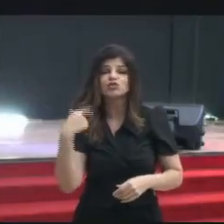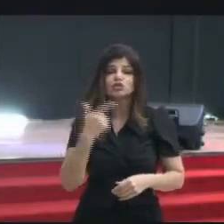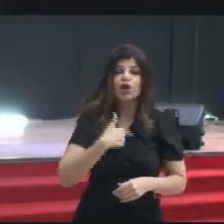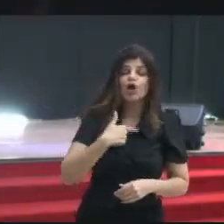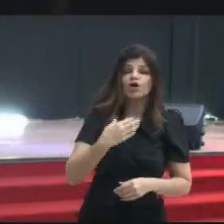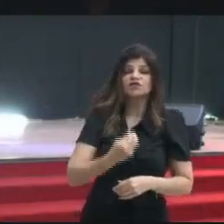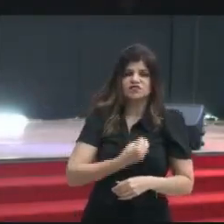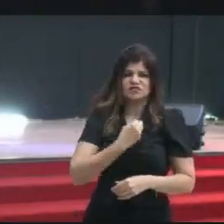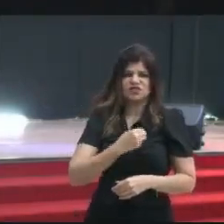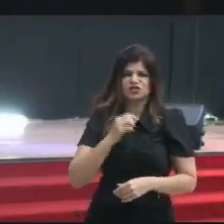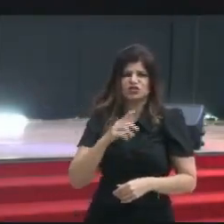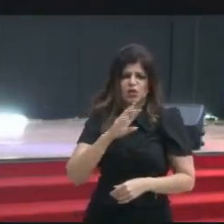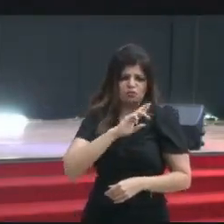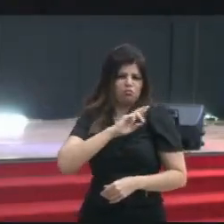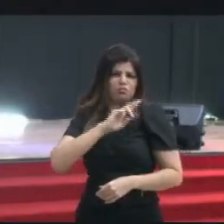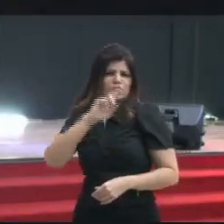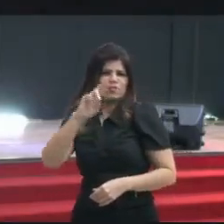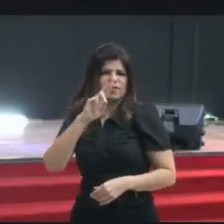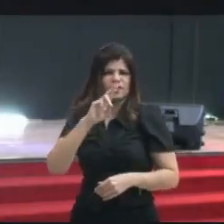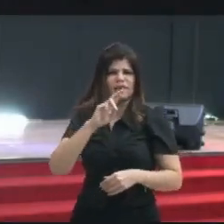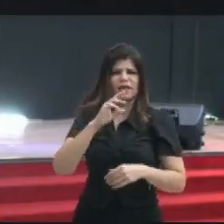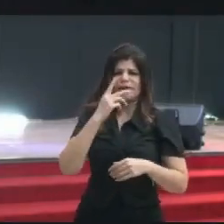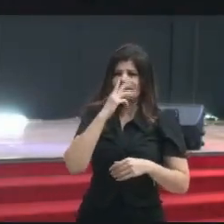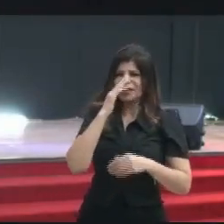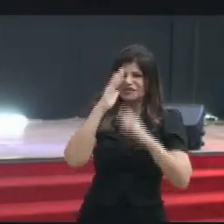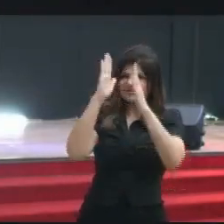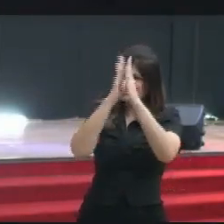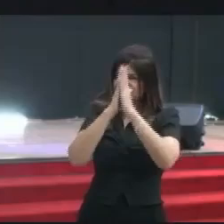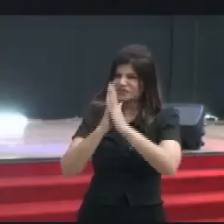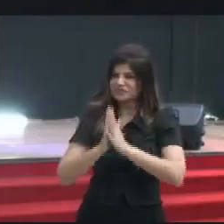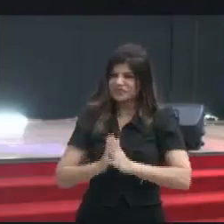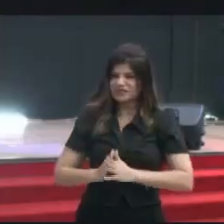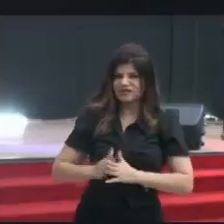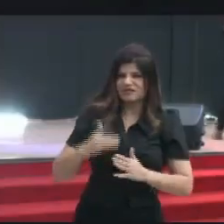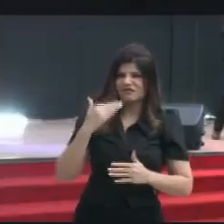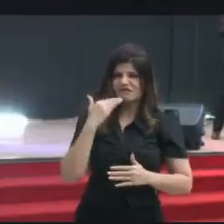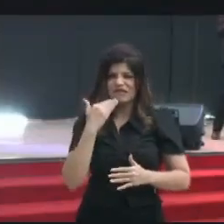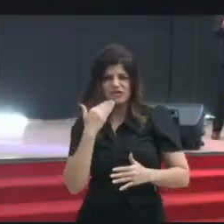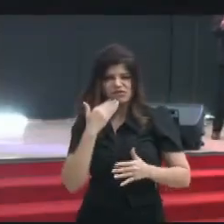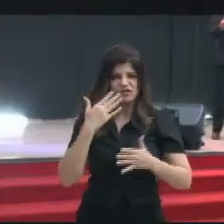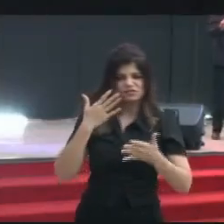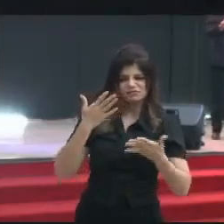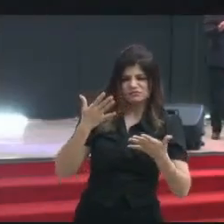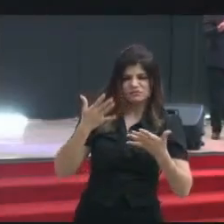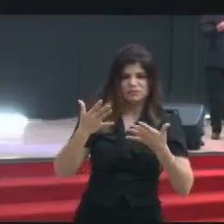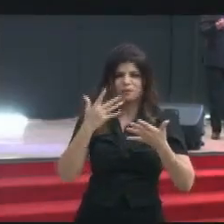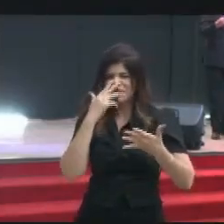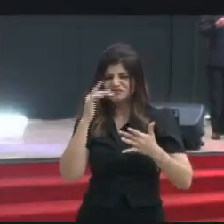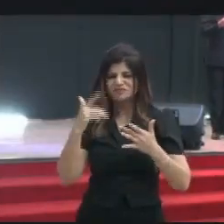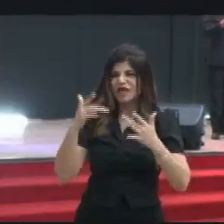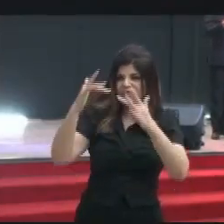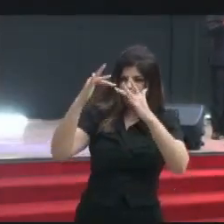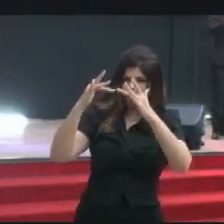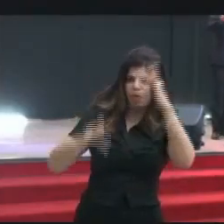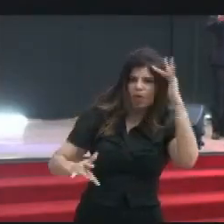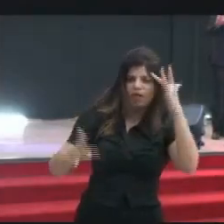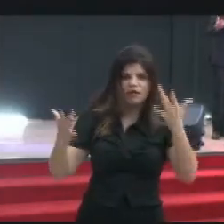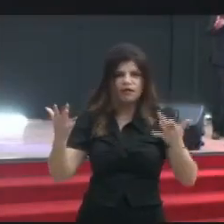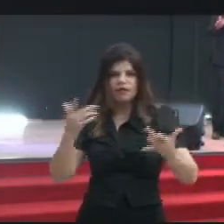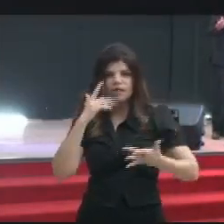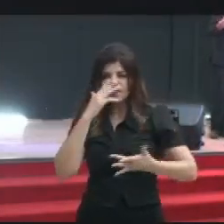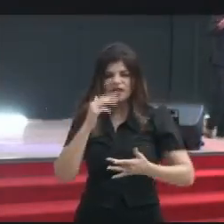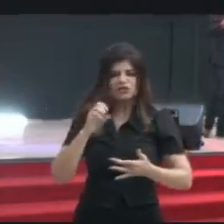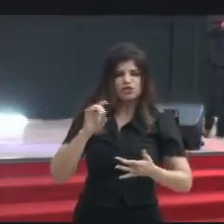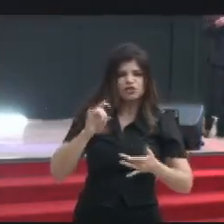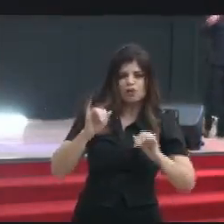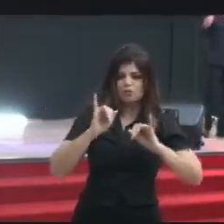vivendo uma religiosidade, uma adoração fria, uma adoração desconectada, uma adoração